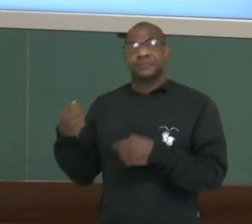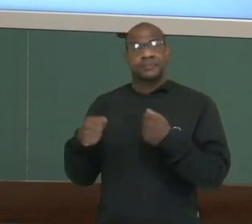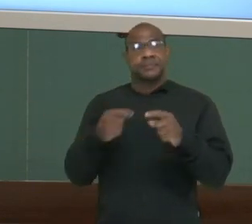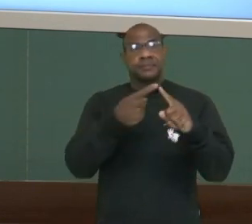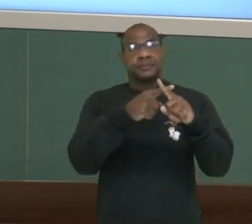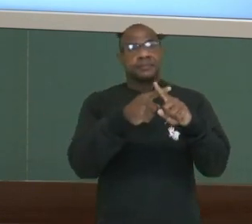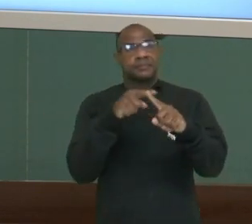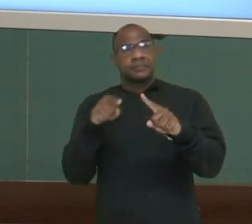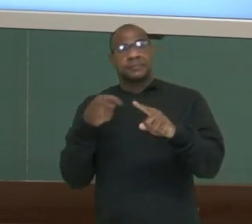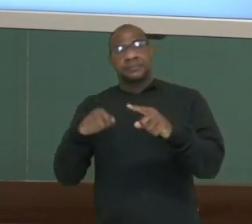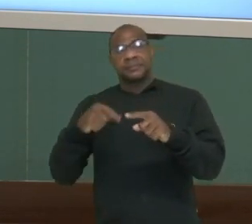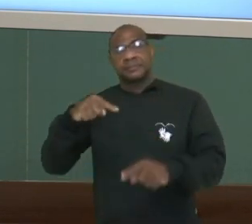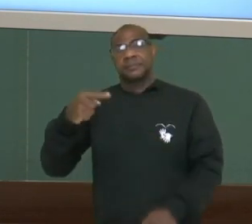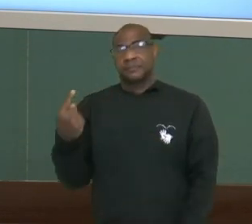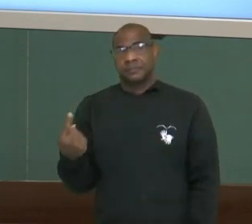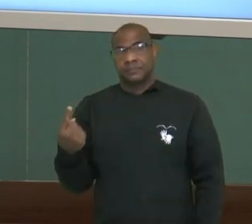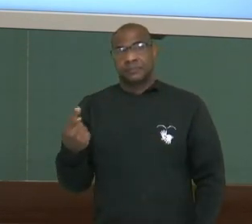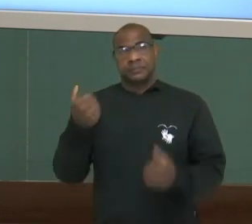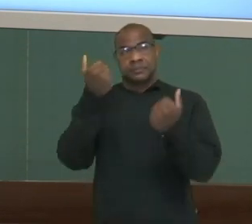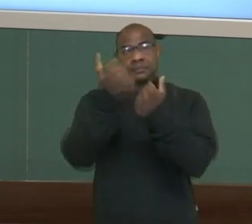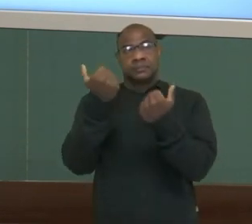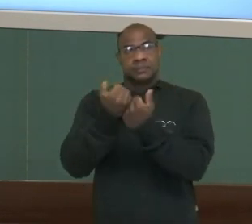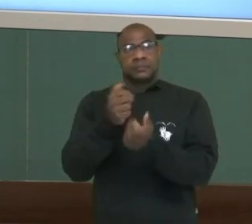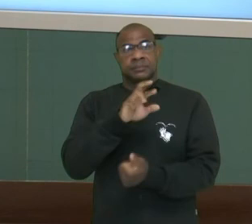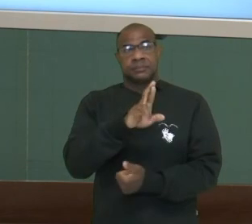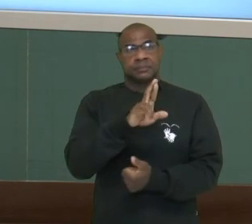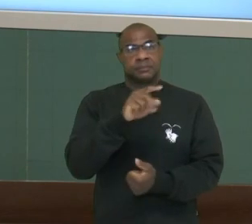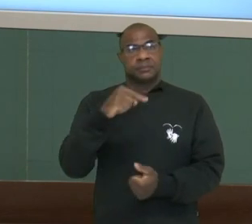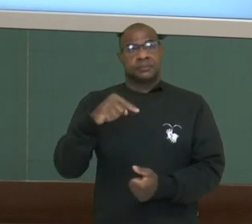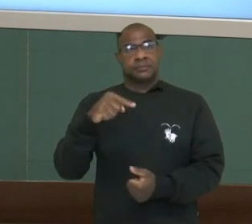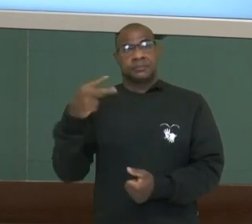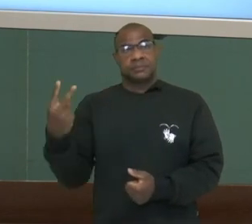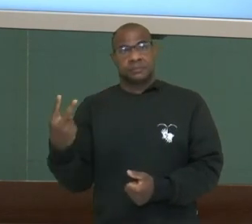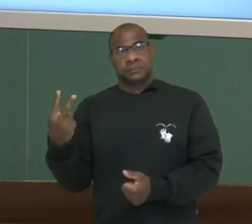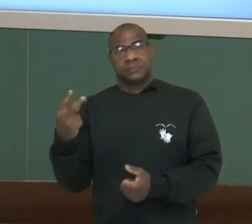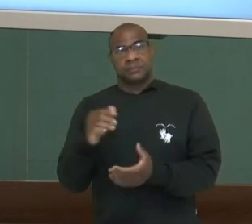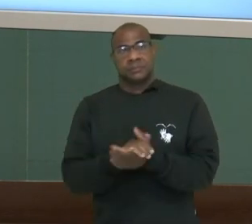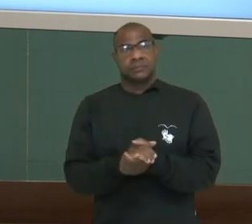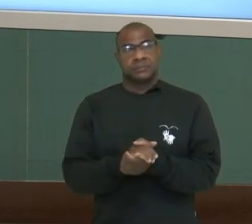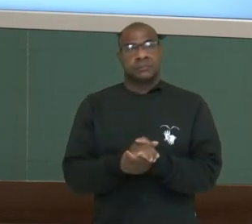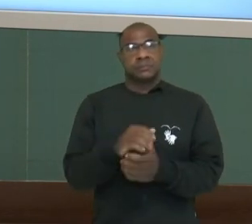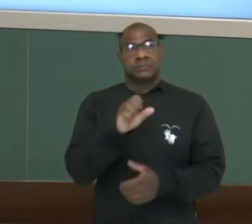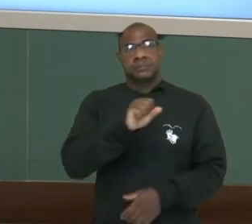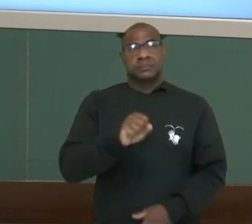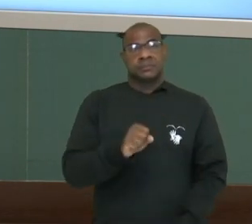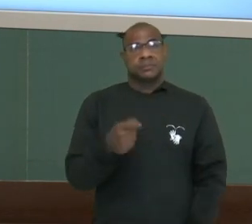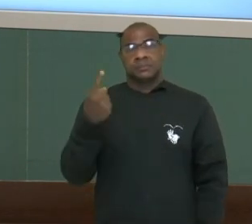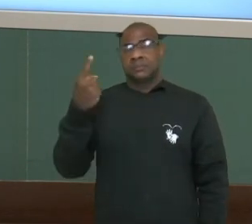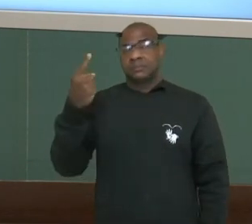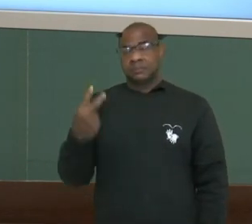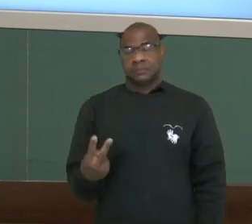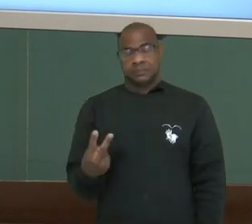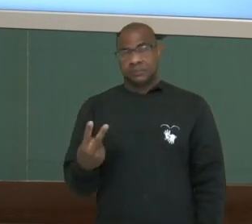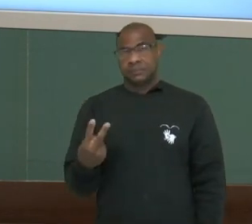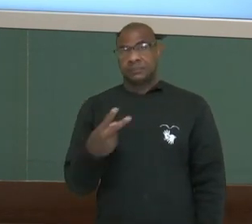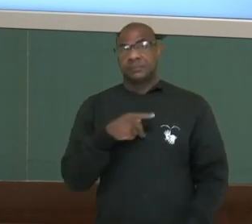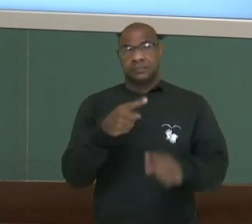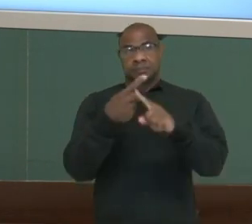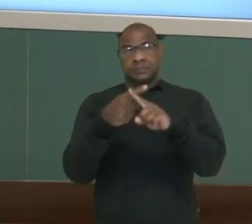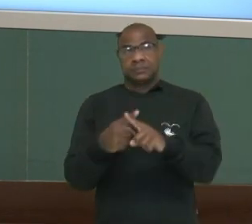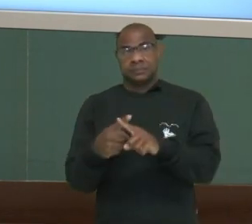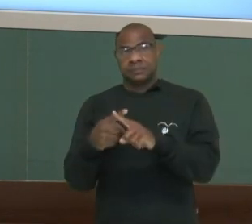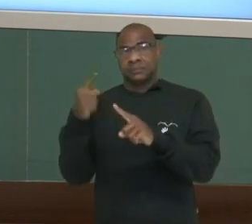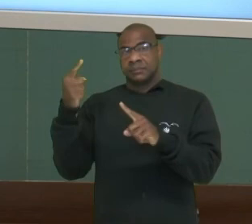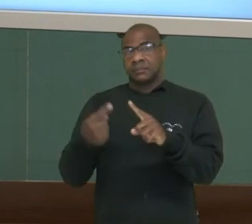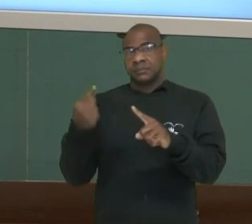1. Substituindo aqui, da R, que é menos 2, e da S, que é 1/2, multiplicando menos 2 vezes 1,